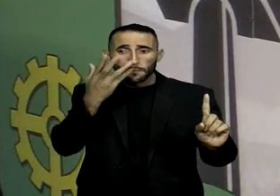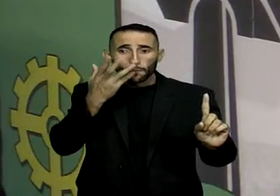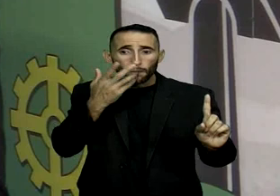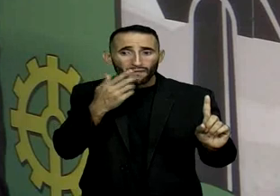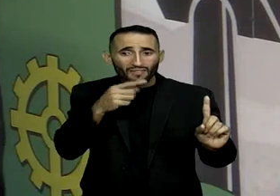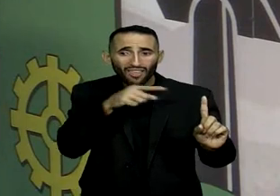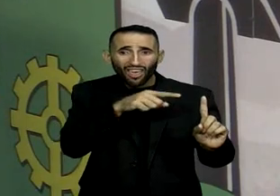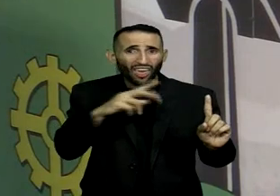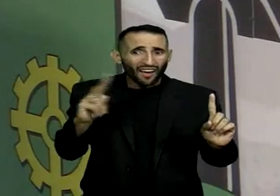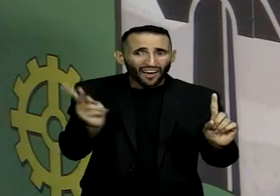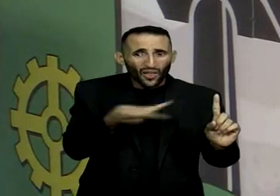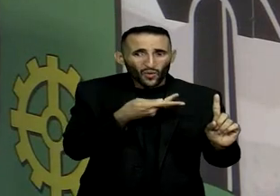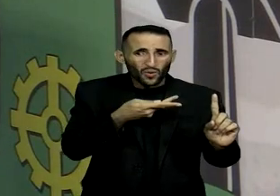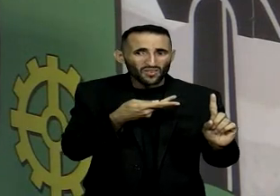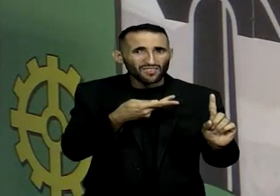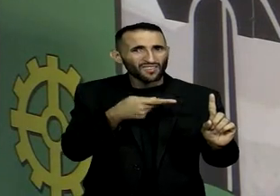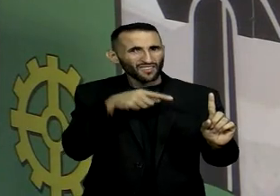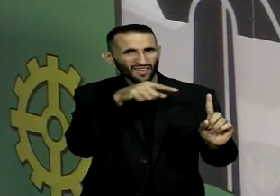do erro